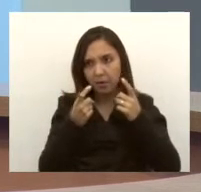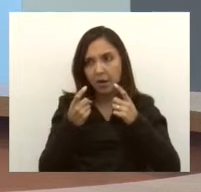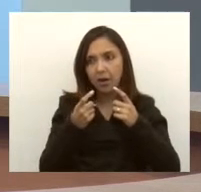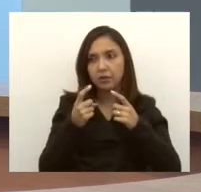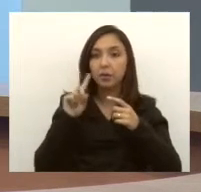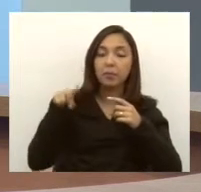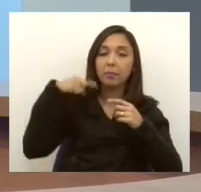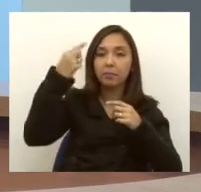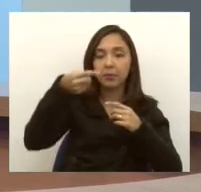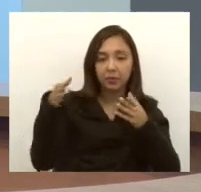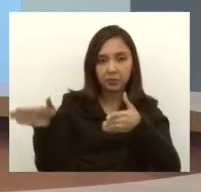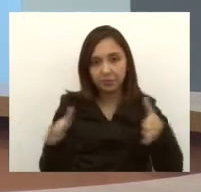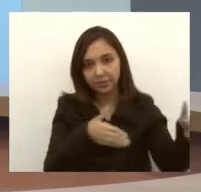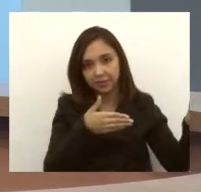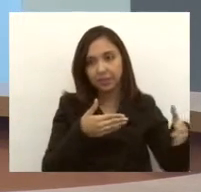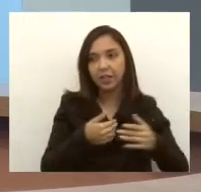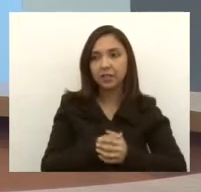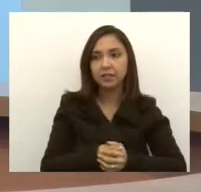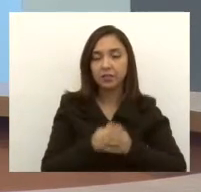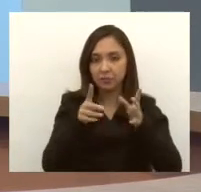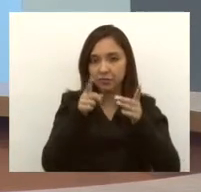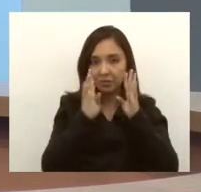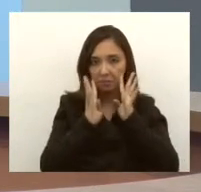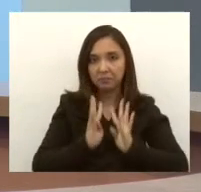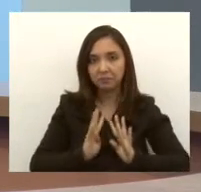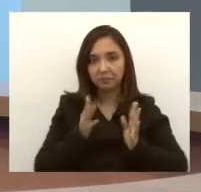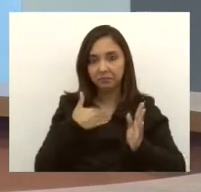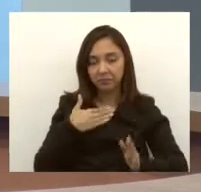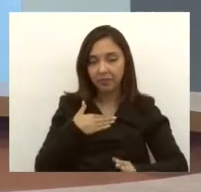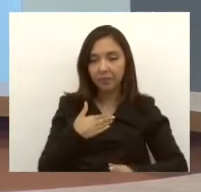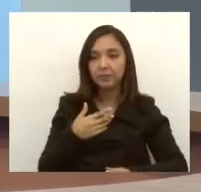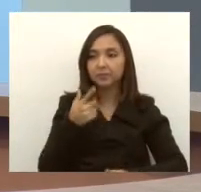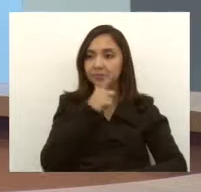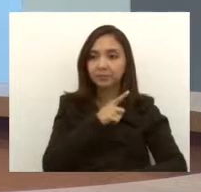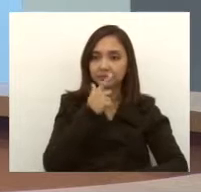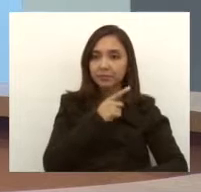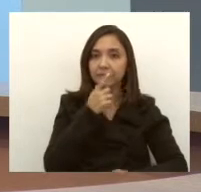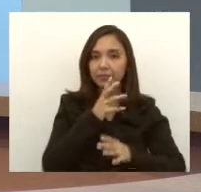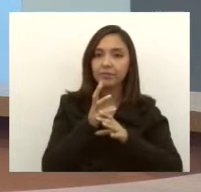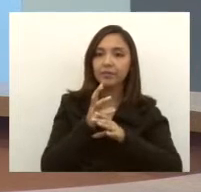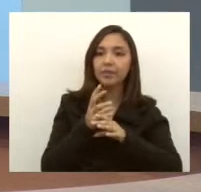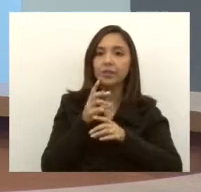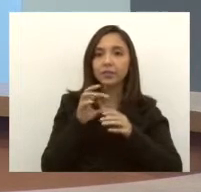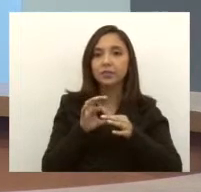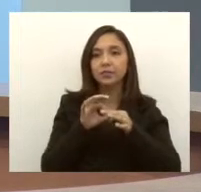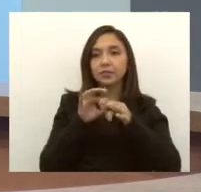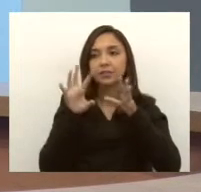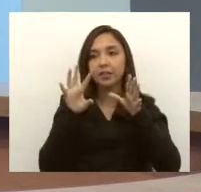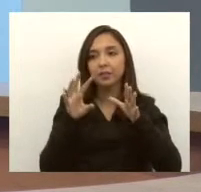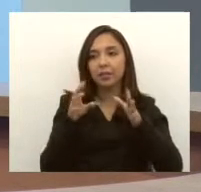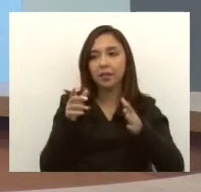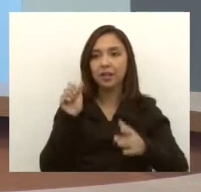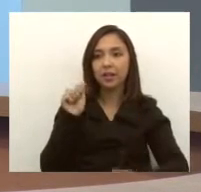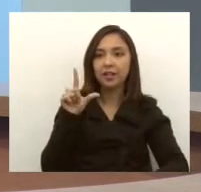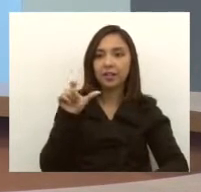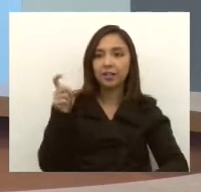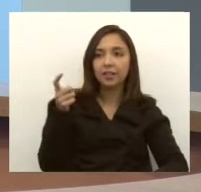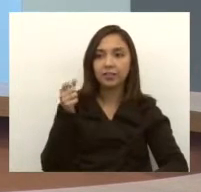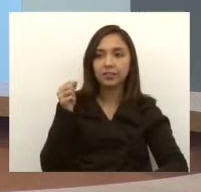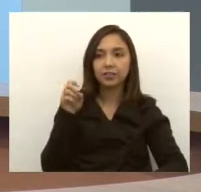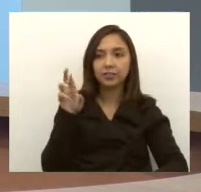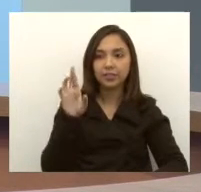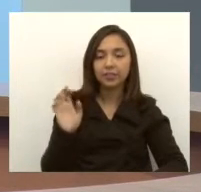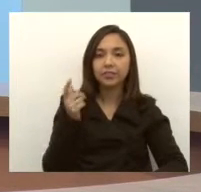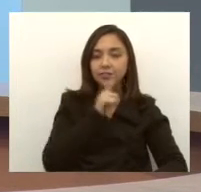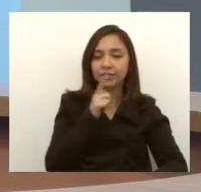próxima sessão, Ari, você que me ouve atentamente nesse momento, a gente consiga deliberar. Está aqui o doutor Alexandre, está aqui do meu lado.